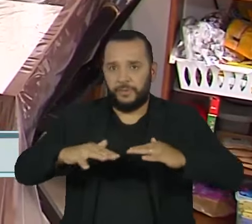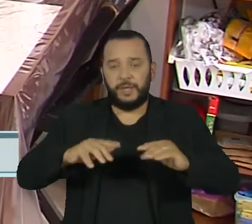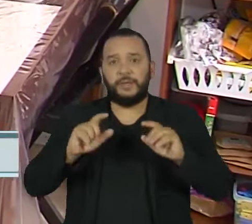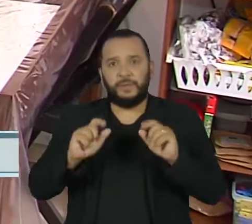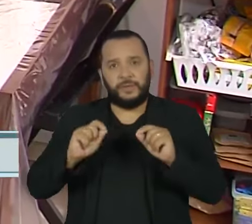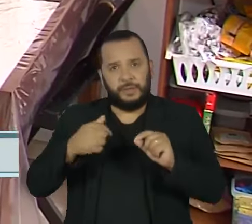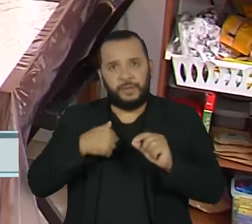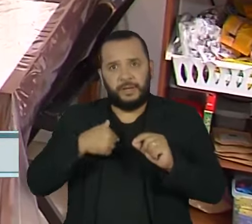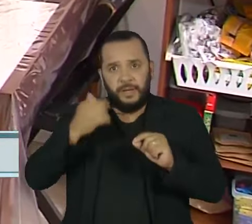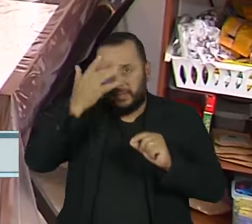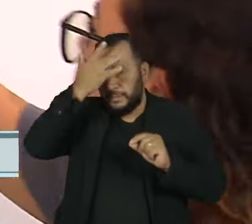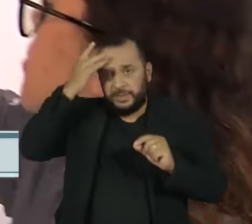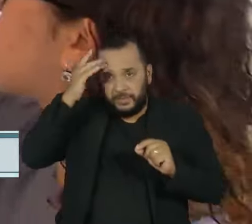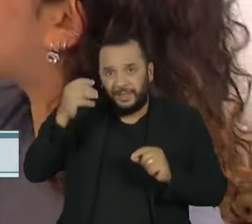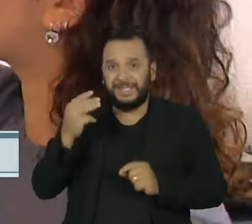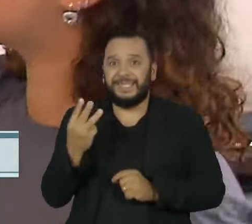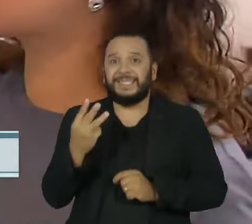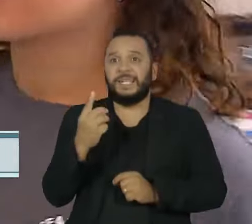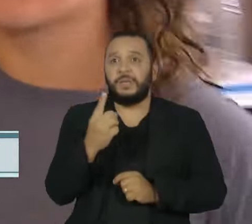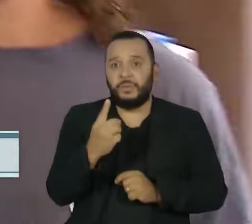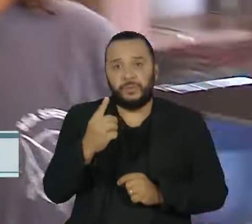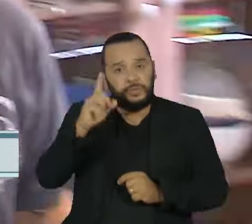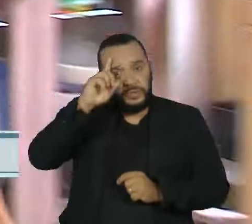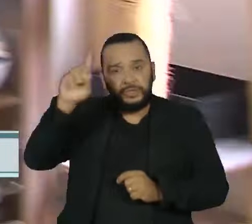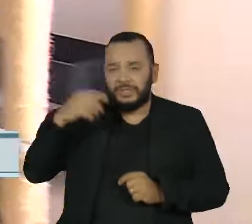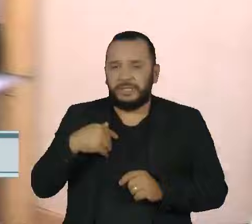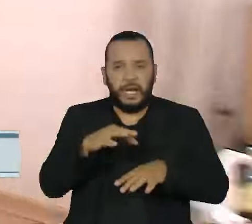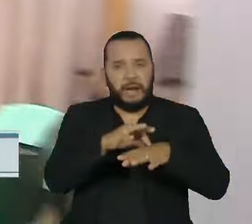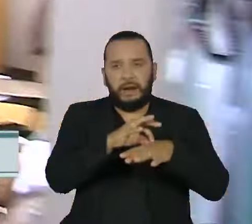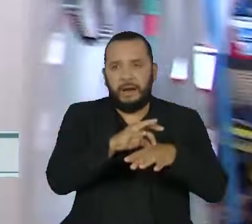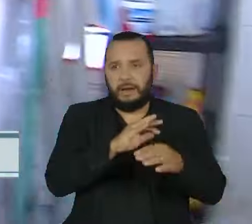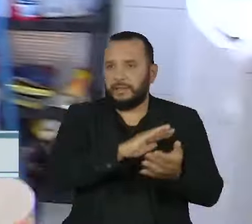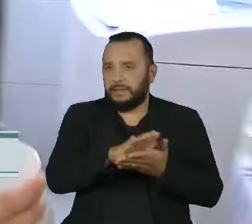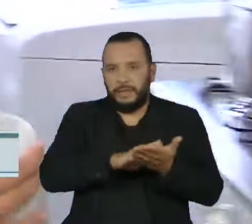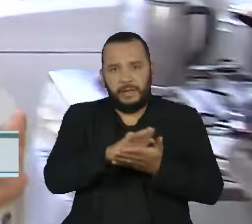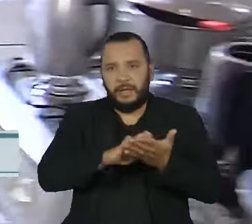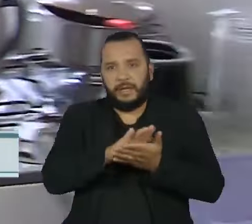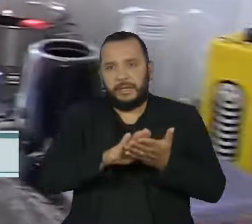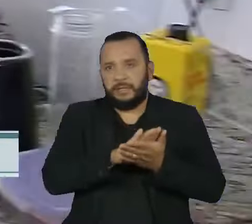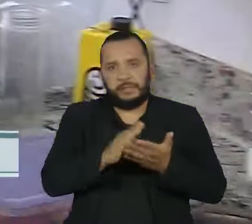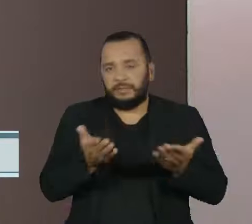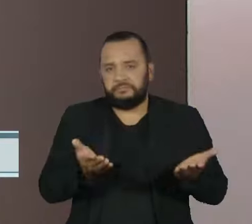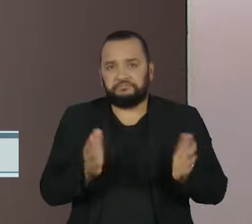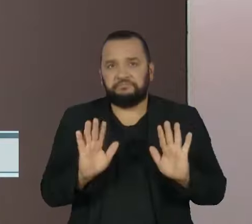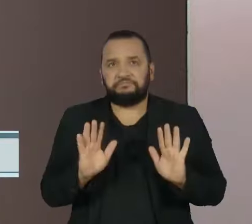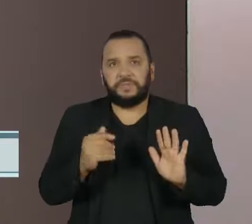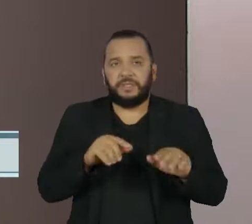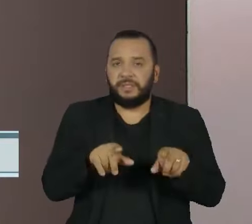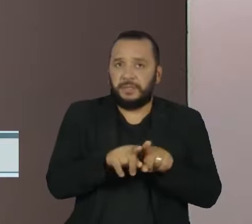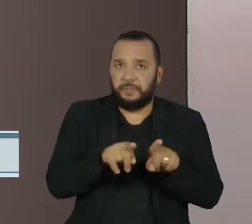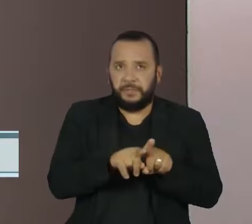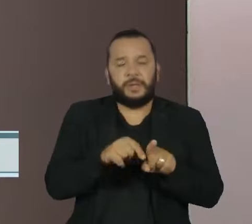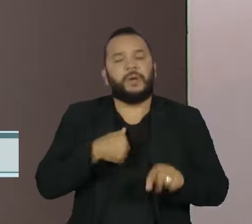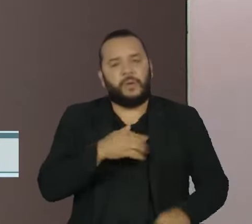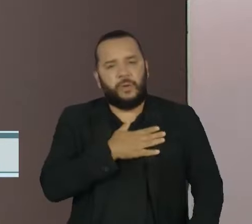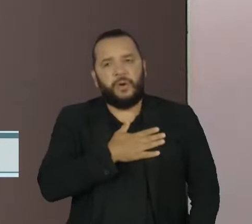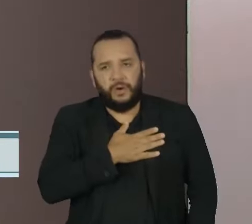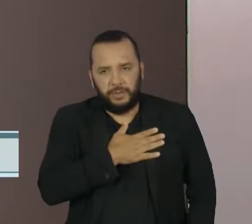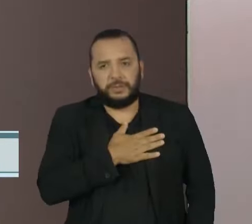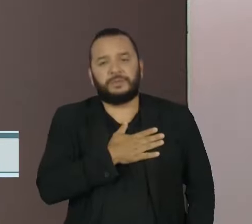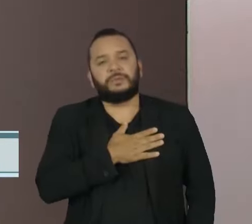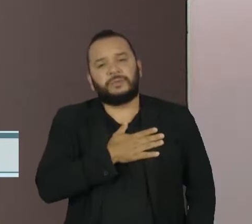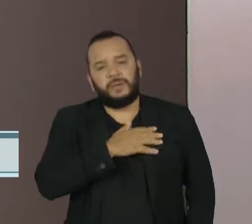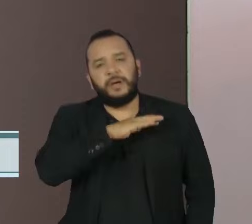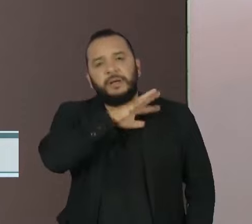participantes A passarem 31 dias sem carne e nem derivados que eu gosto muito dos animais essa é uma causa